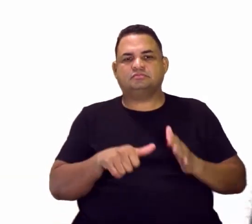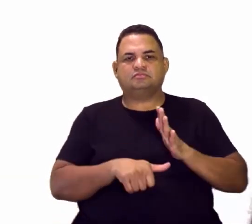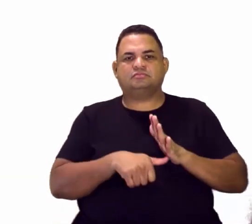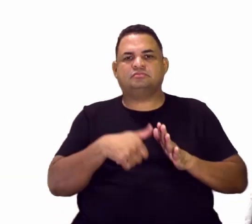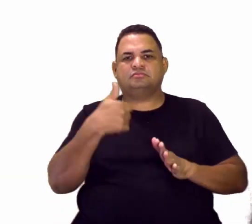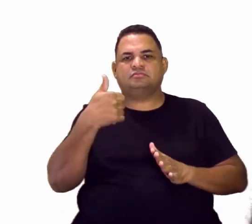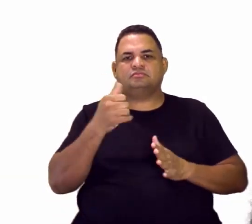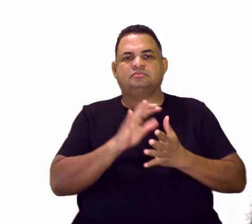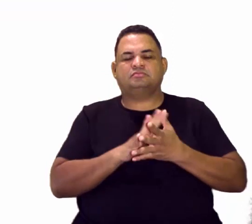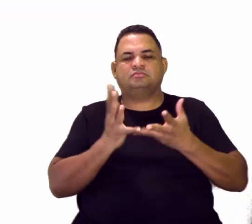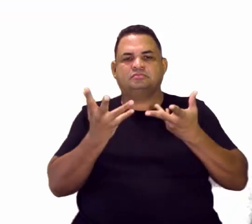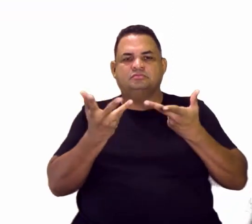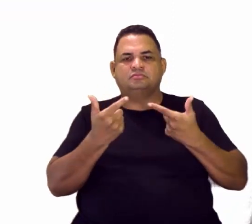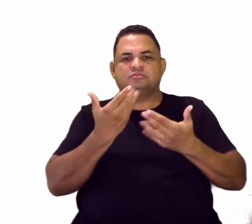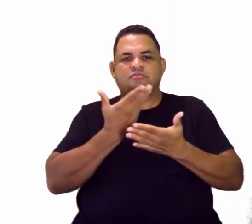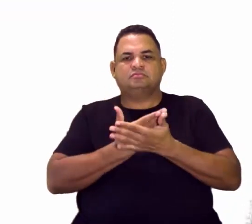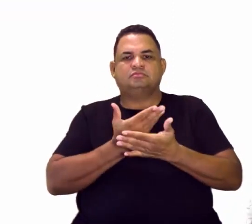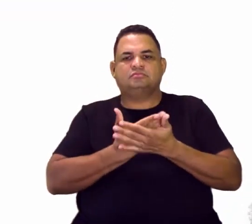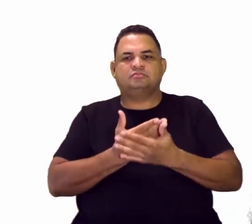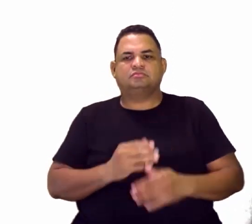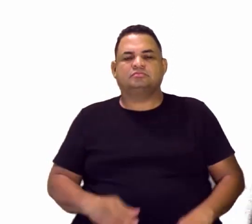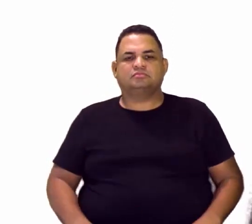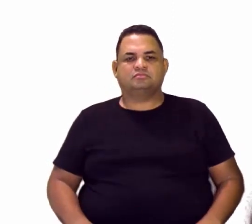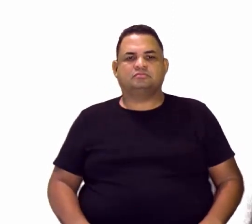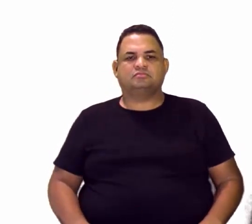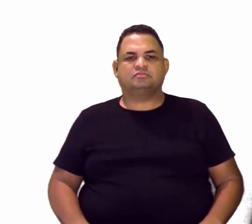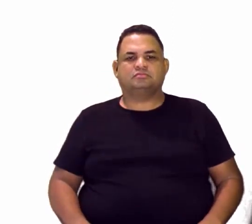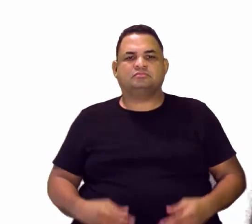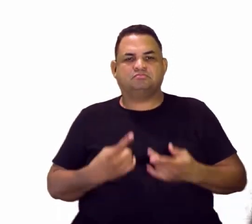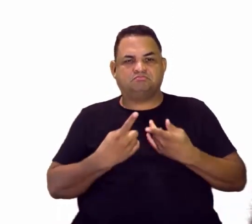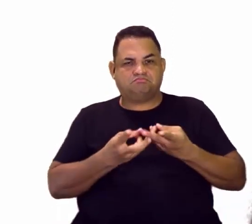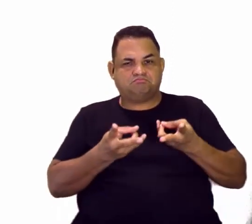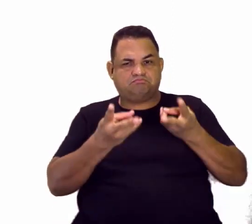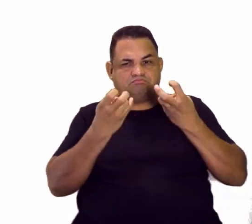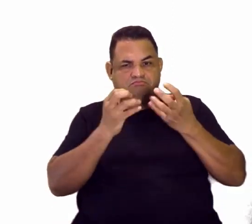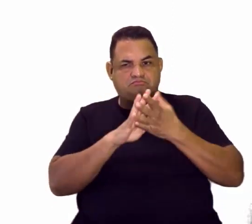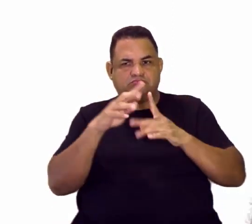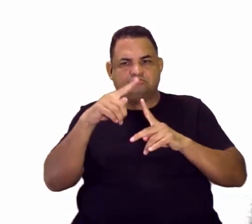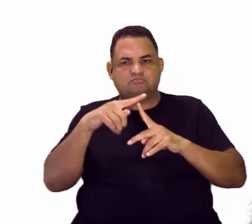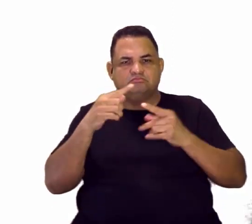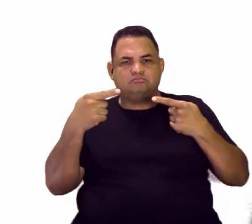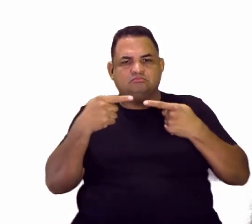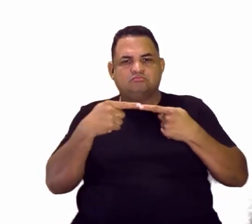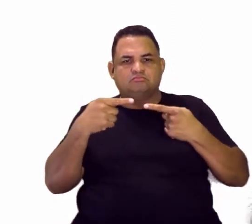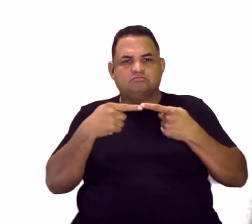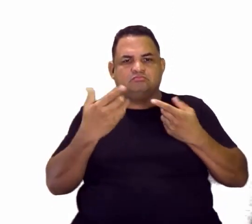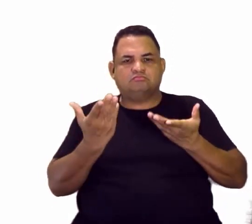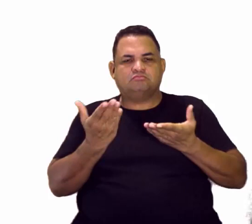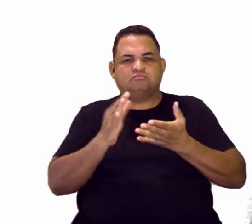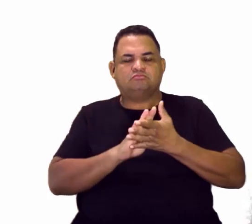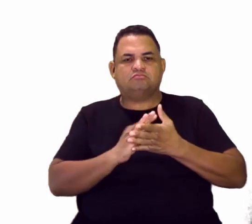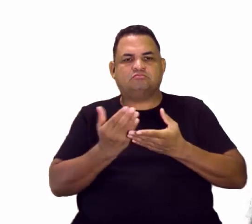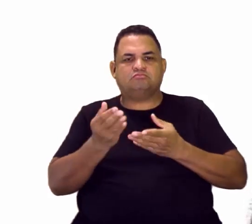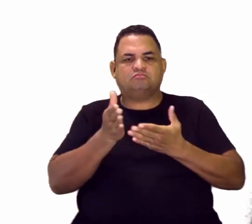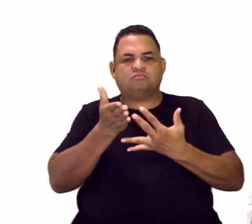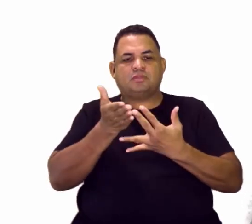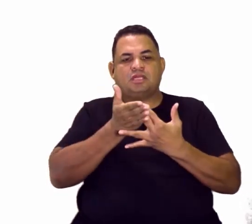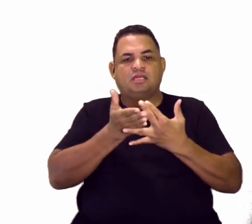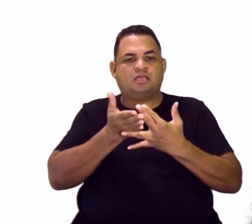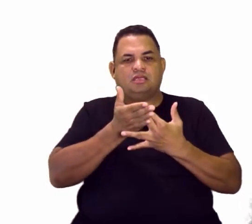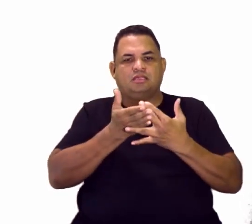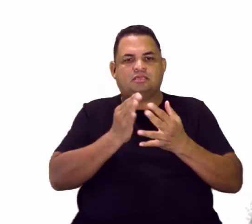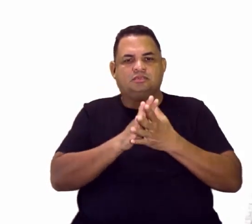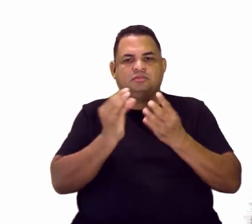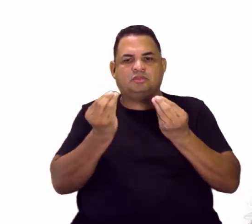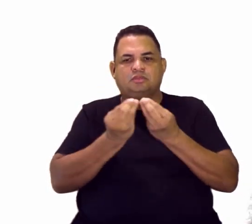primeiro ver a habilidade da aula, que é identificar o tipo de ligações intermoleculares